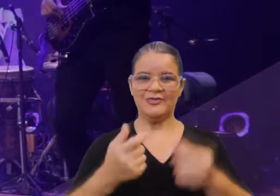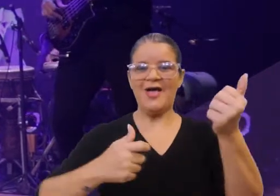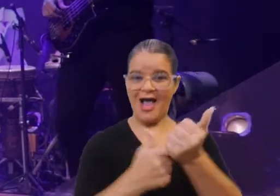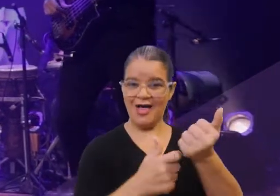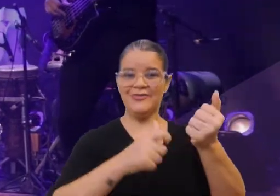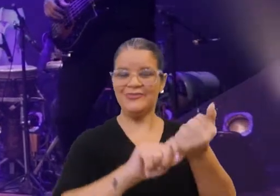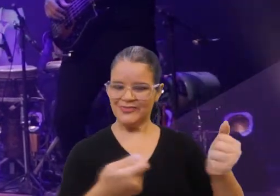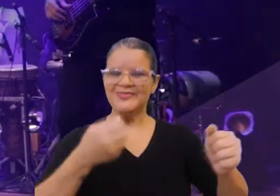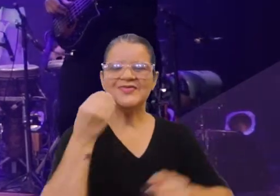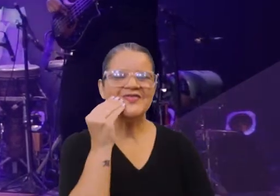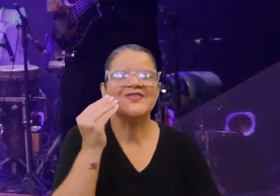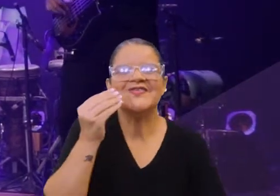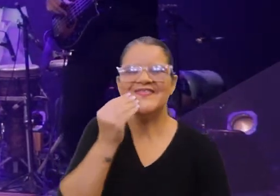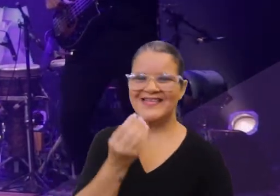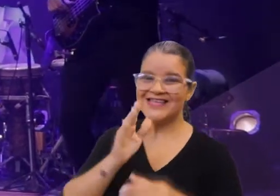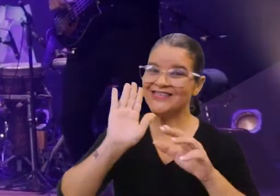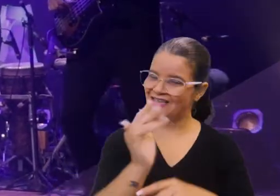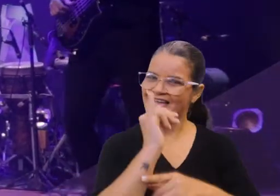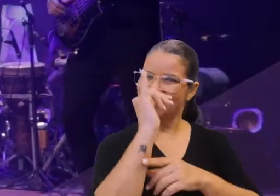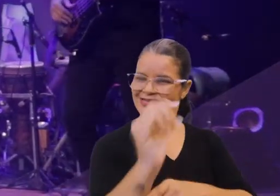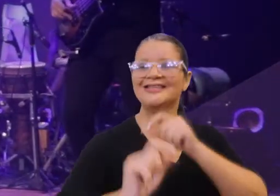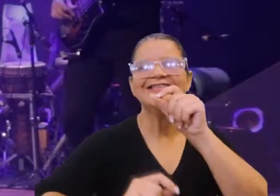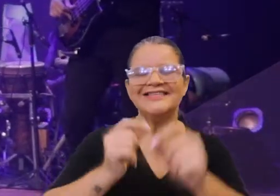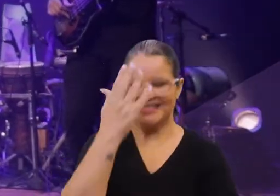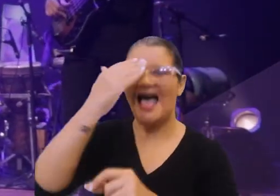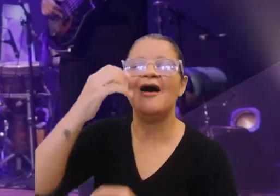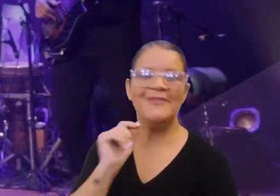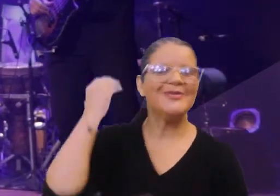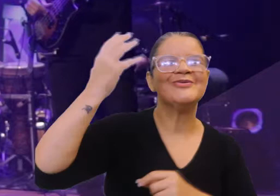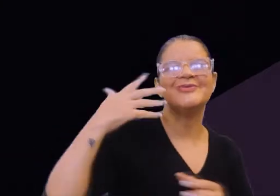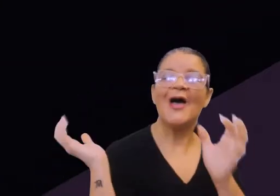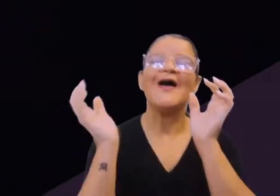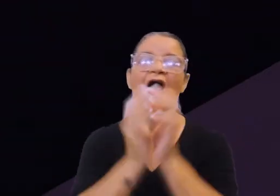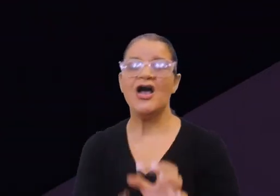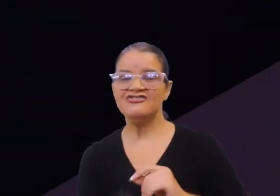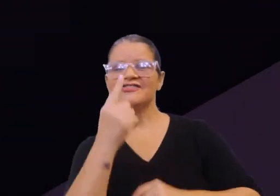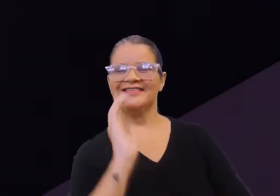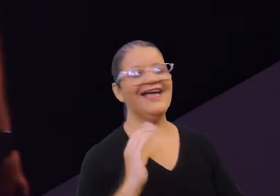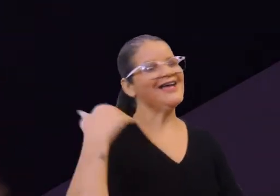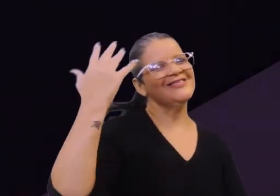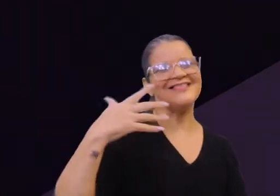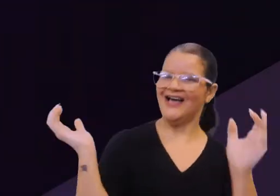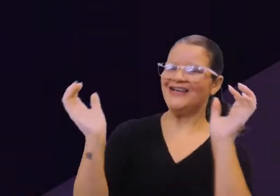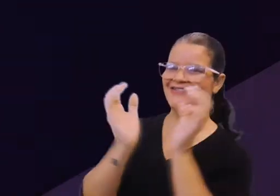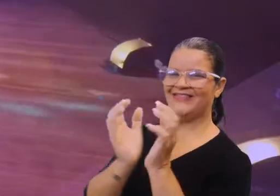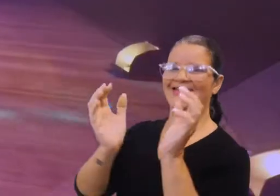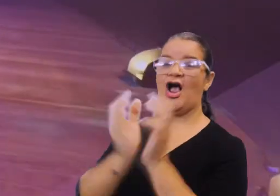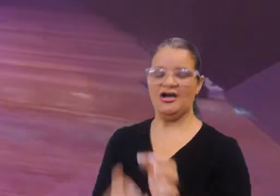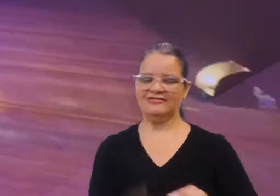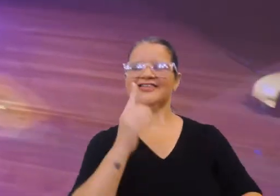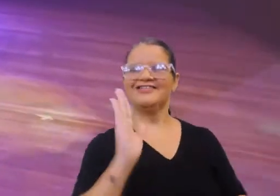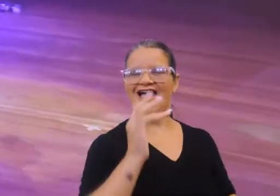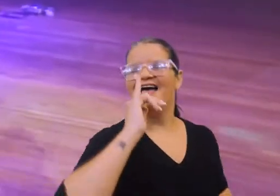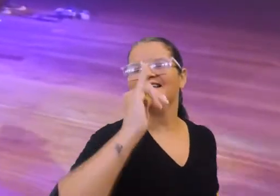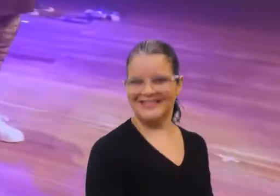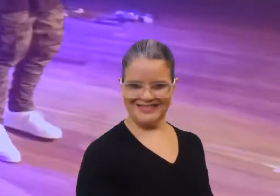belo tempero. Eu já te disse, sabe o que é? Esse é o som do Recife. Oxe, esse é o som do Recife. Oxe,